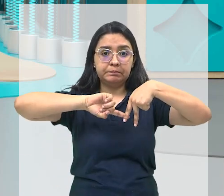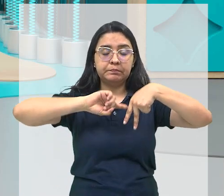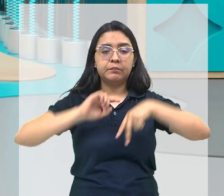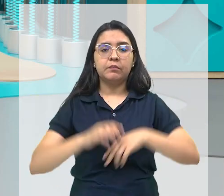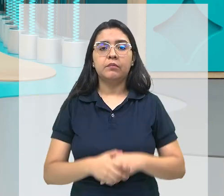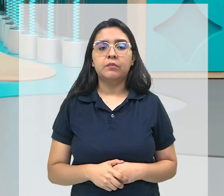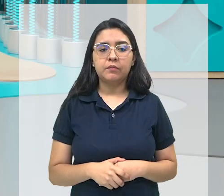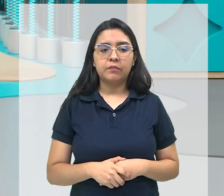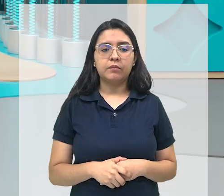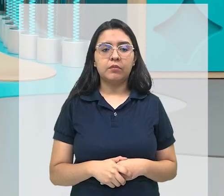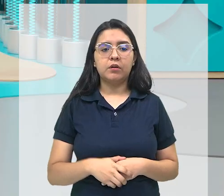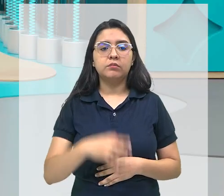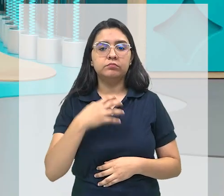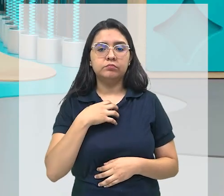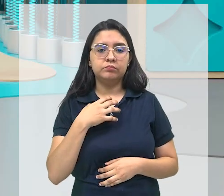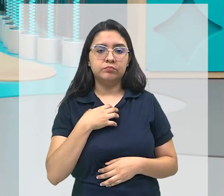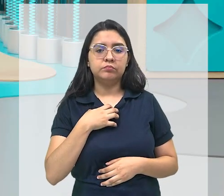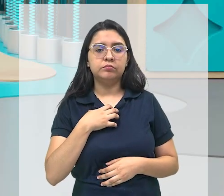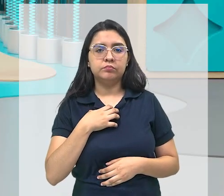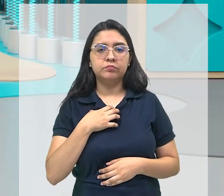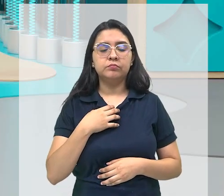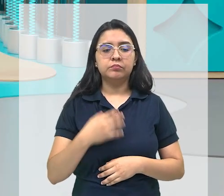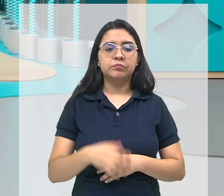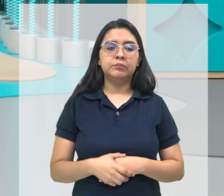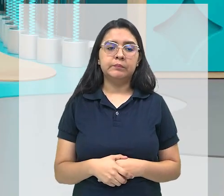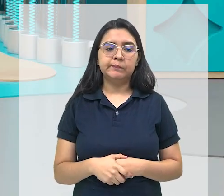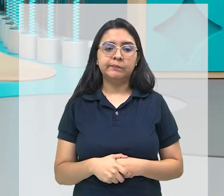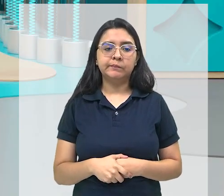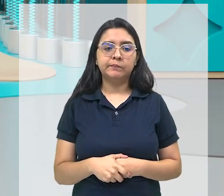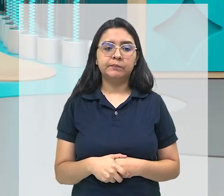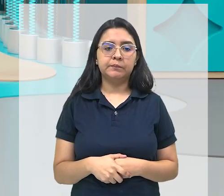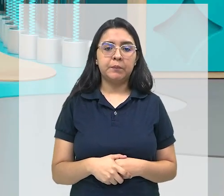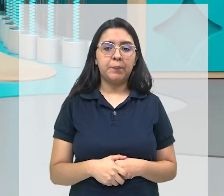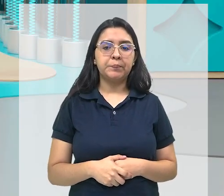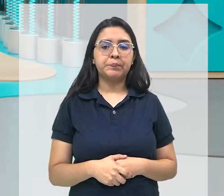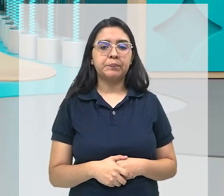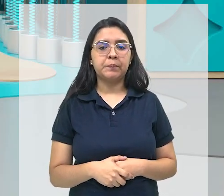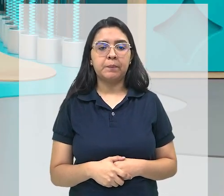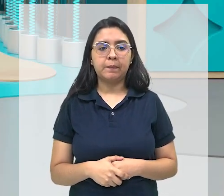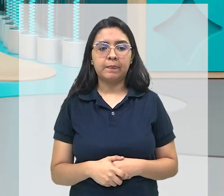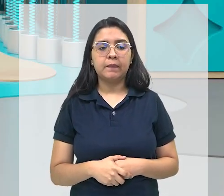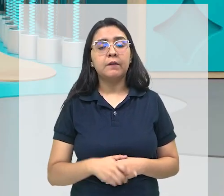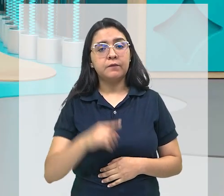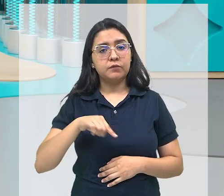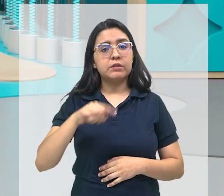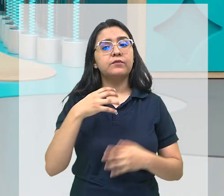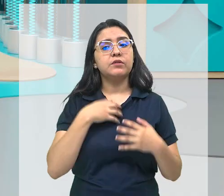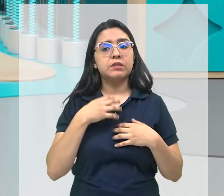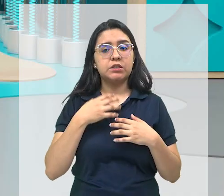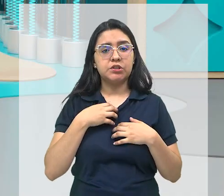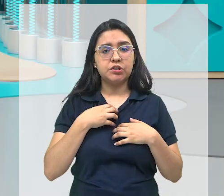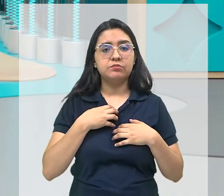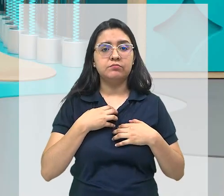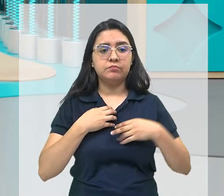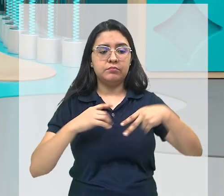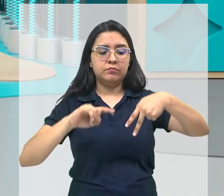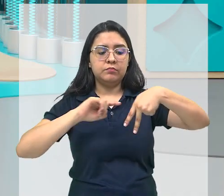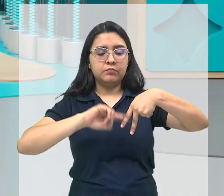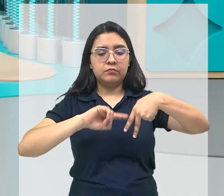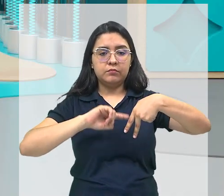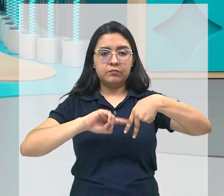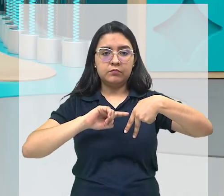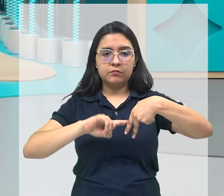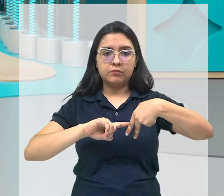né? Sintam aqui, ó, coloca os 2 dedos nessa parte atrás do joelho, vocês vão sentir ali a artéria